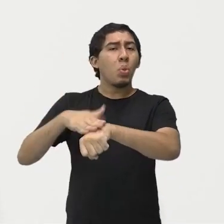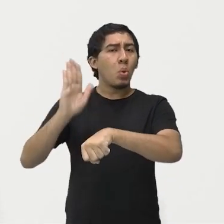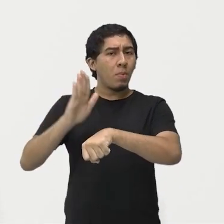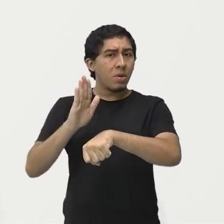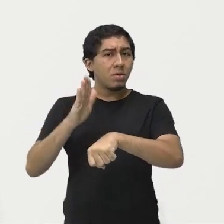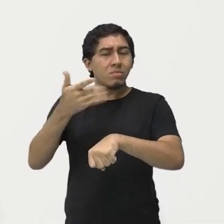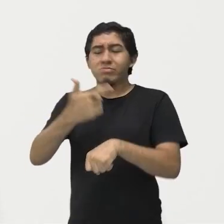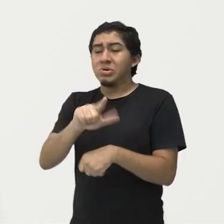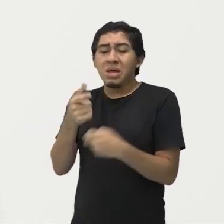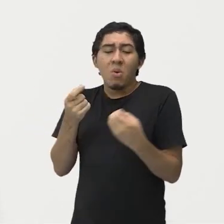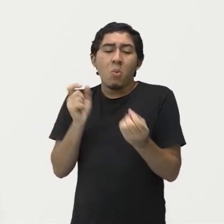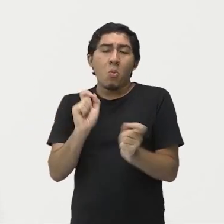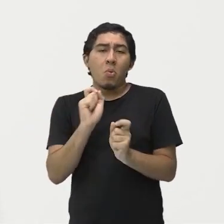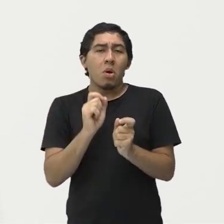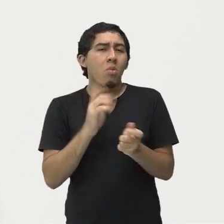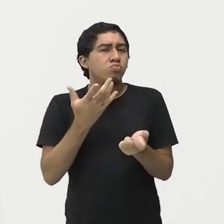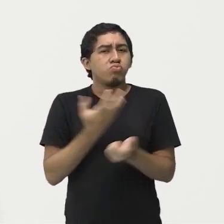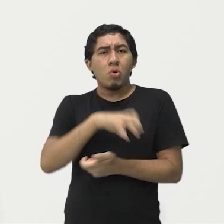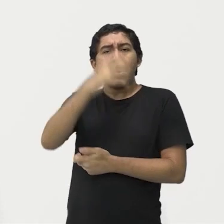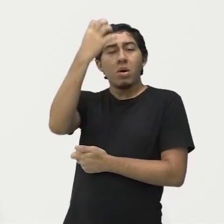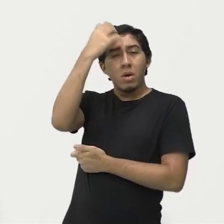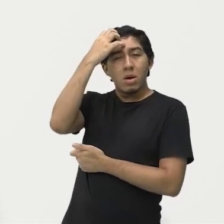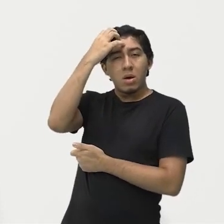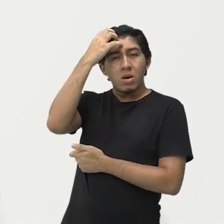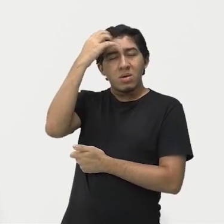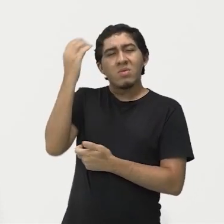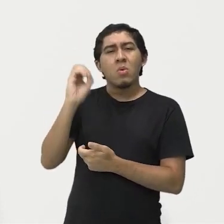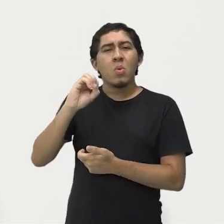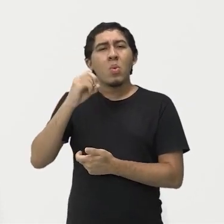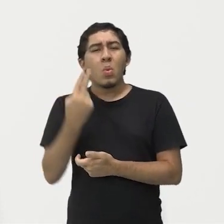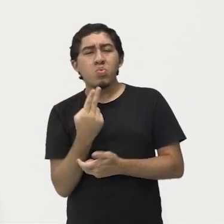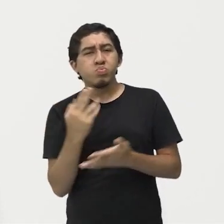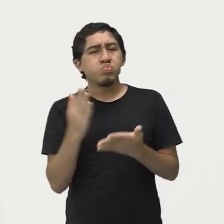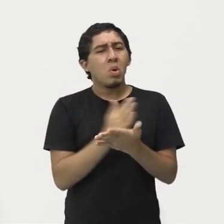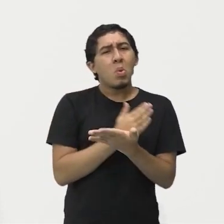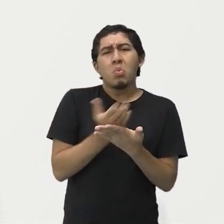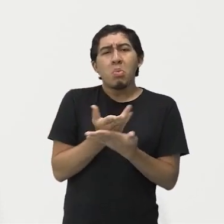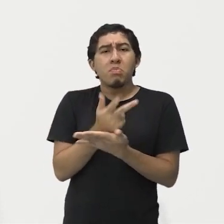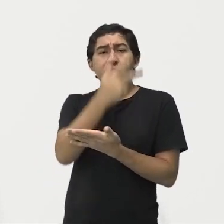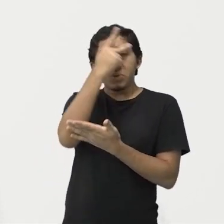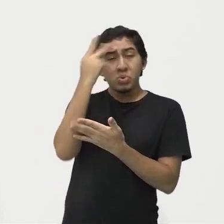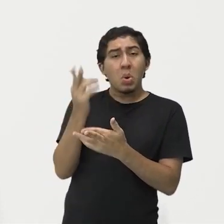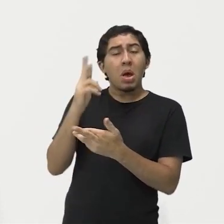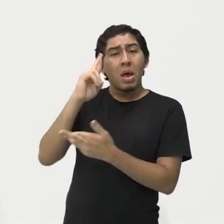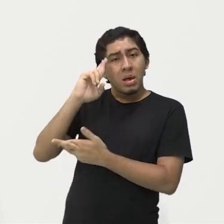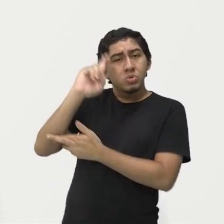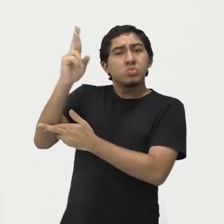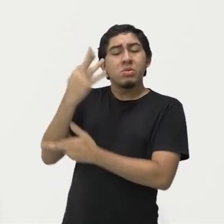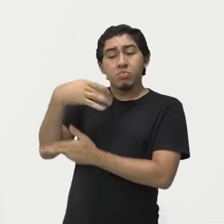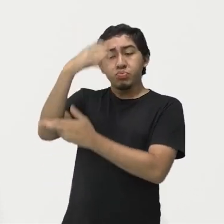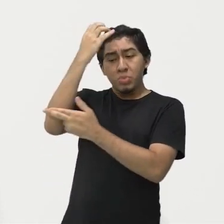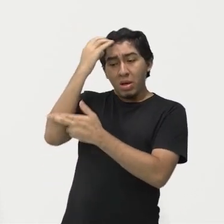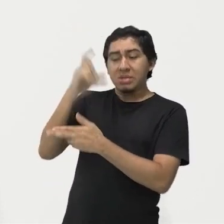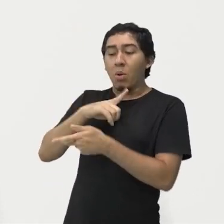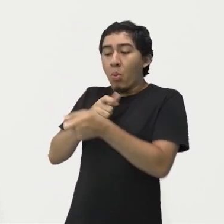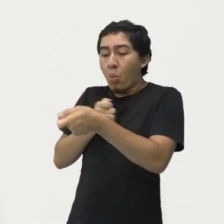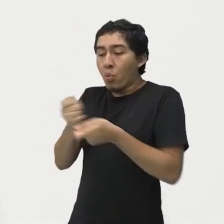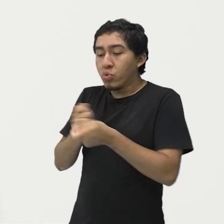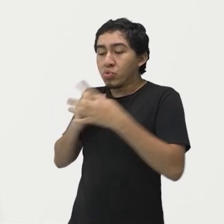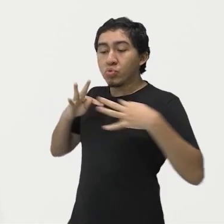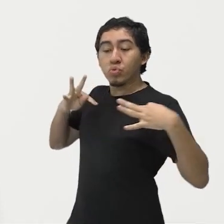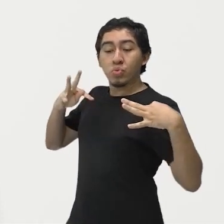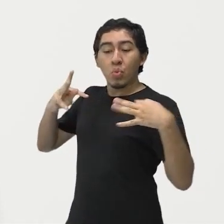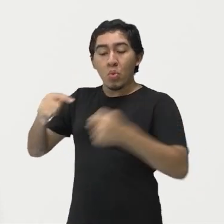um rei ou a figura de um imperador que controle todas as cidades.